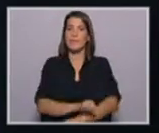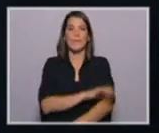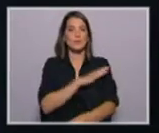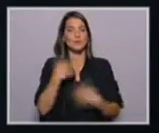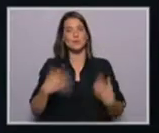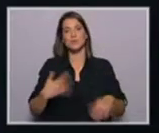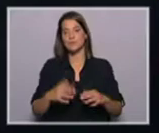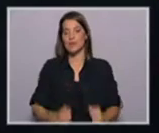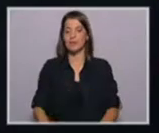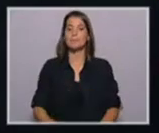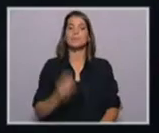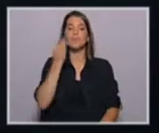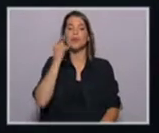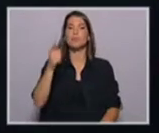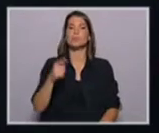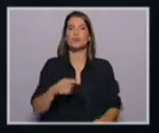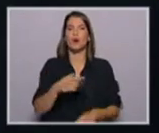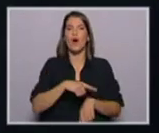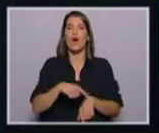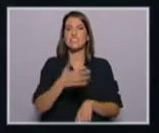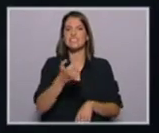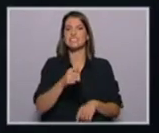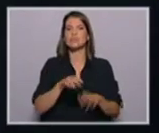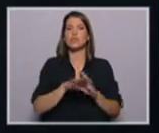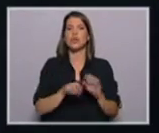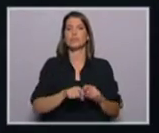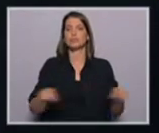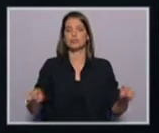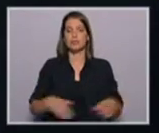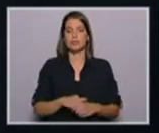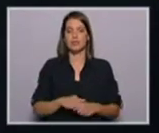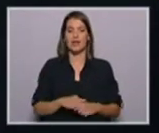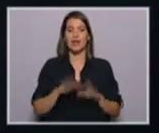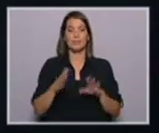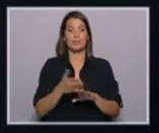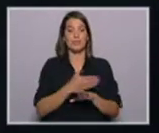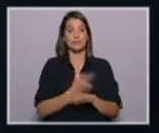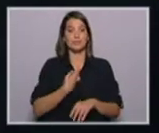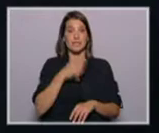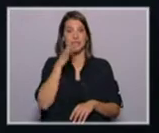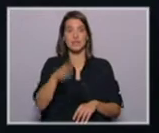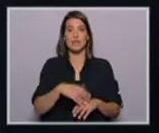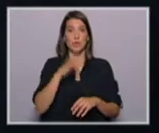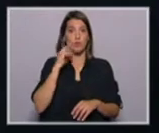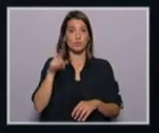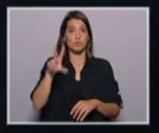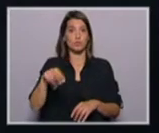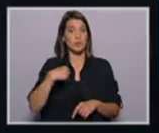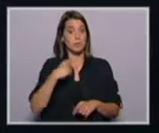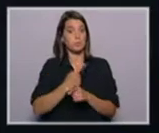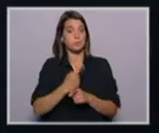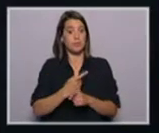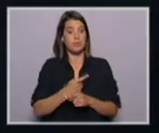profundamente. E tu, como é que sobreviveste a 15 horas de emissão, Zé? Antes de mais nada, deixa-me fazer, nós temos que fazer, acho que nunca fizeste, eu também não,